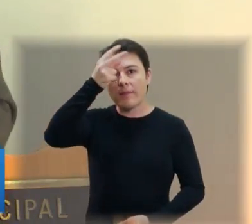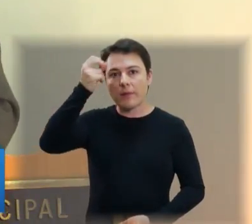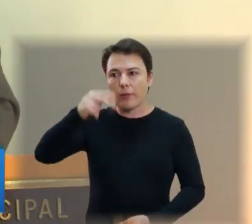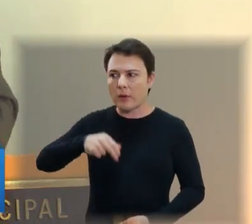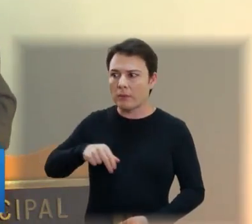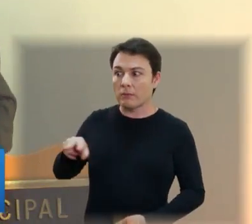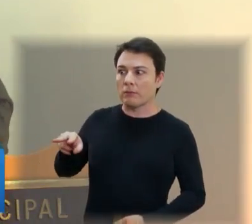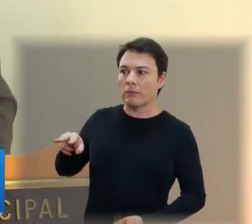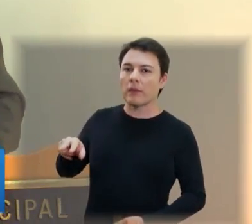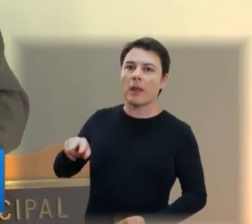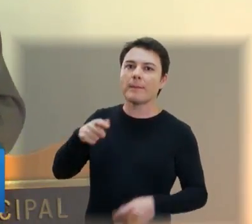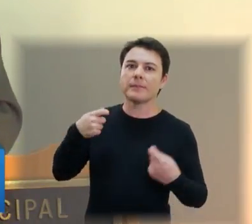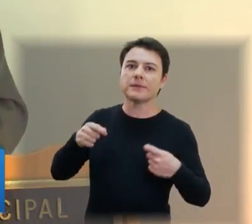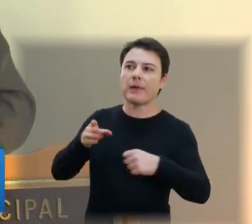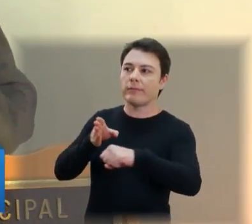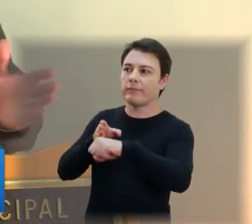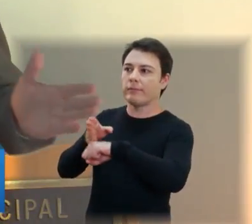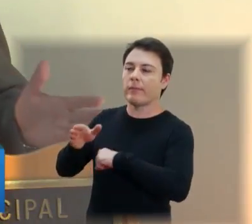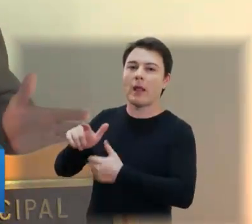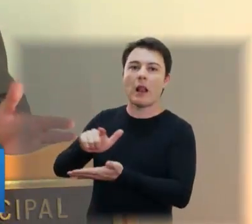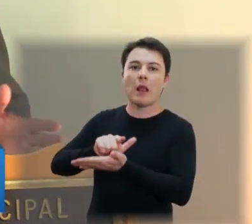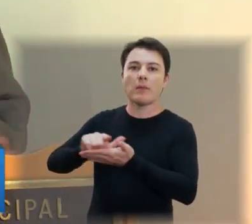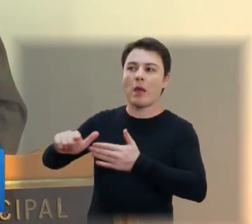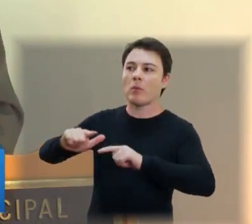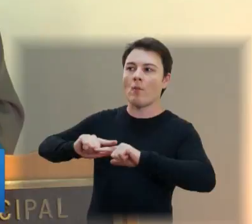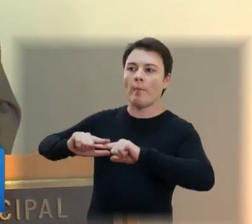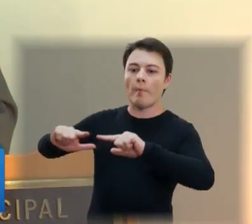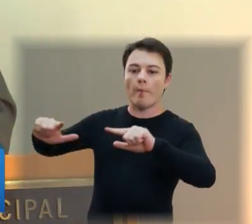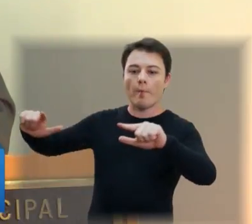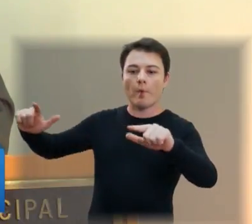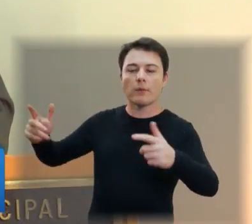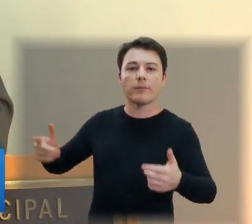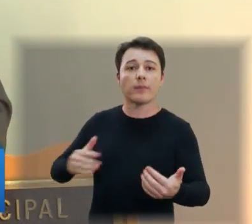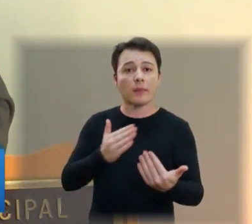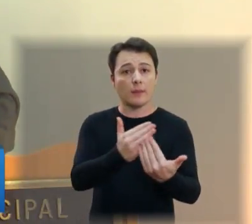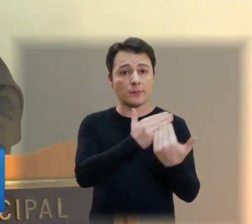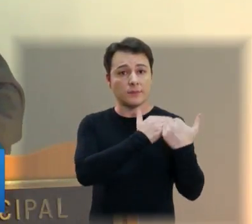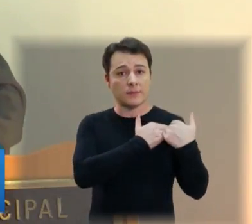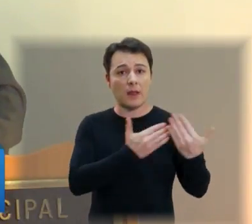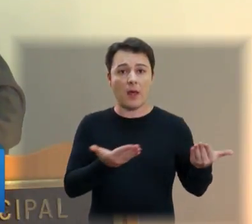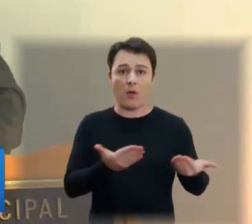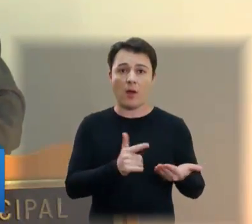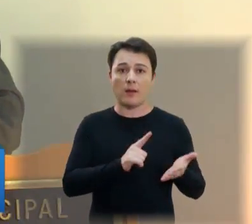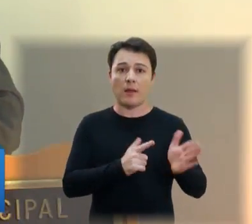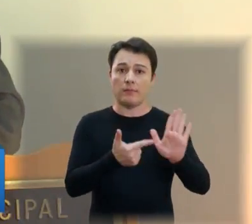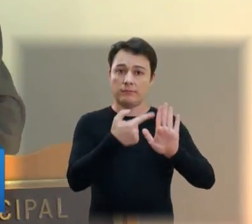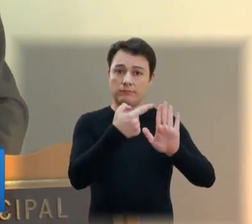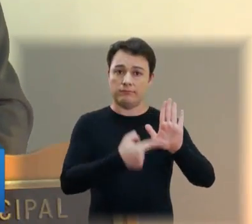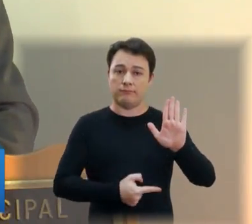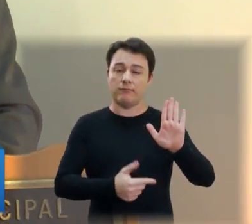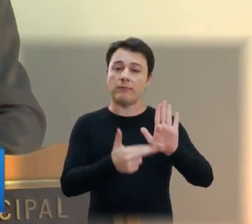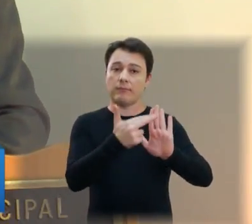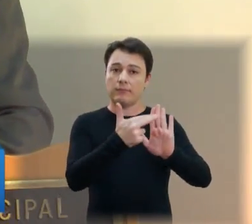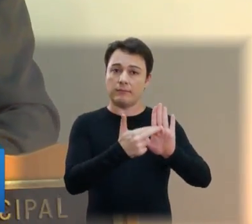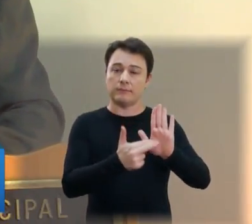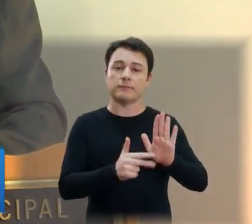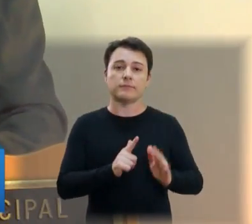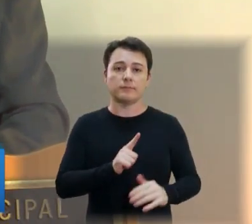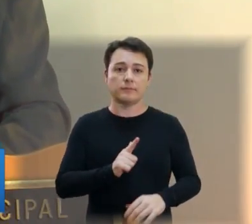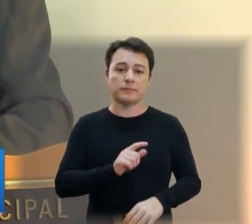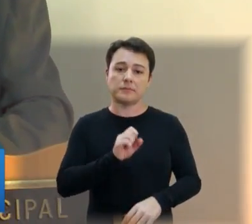que ir lá disponibilizar uma equipe para fazer uma limpeza daquele local. A responsabilidade está aqui, que seja de quem está organizando, seja